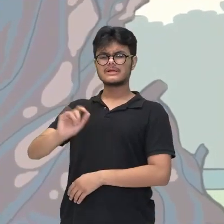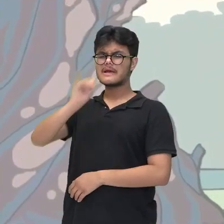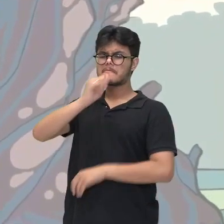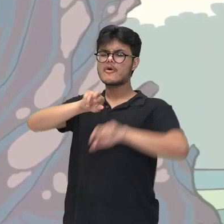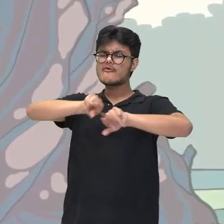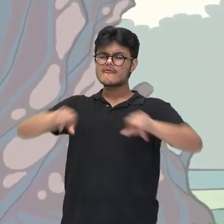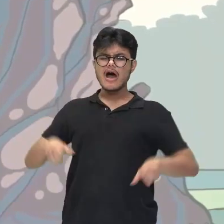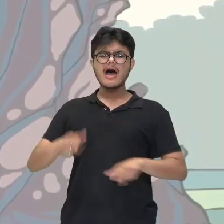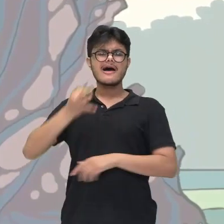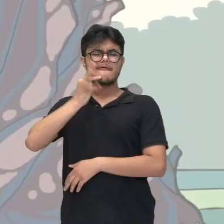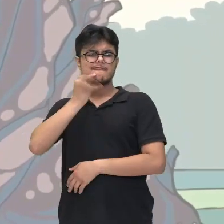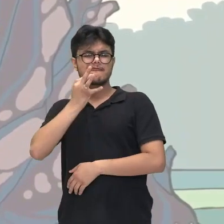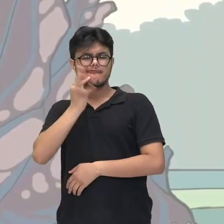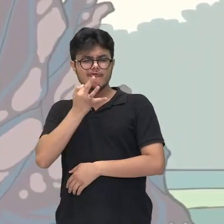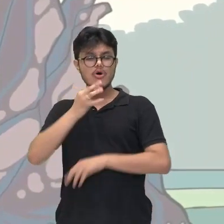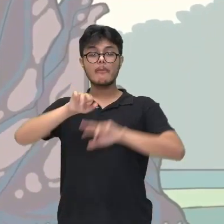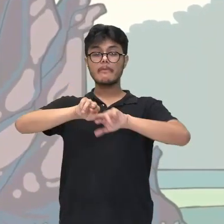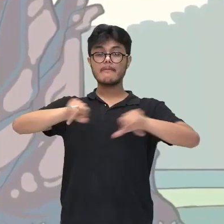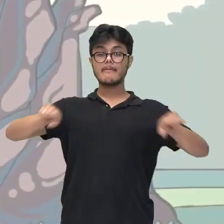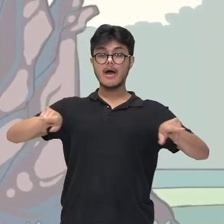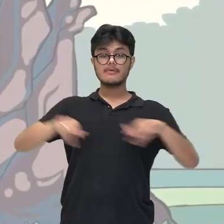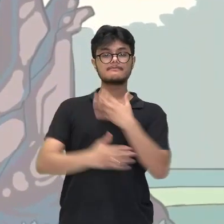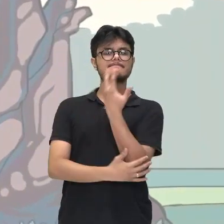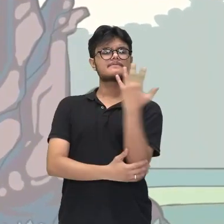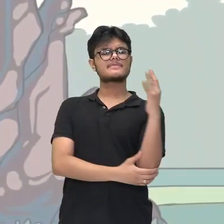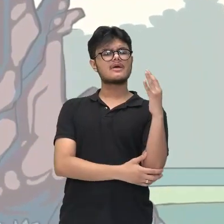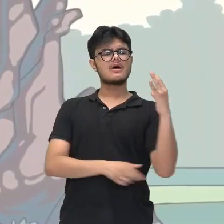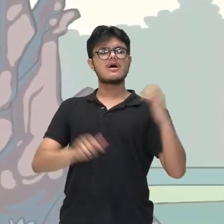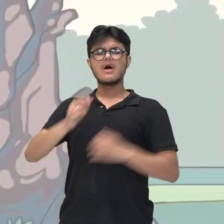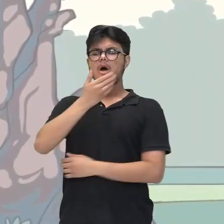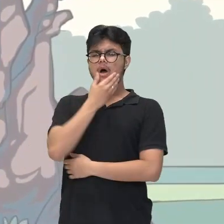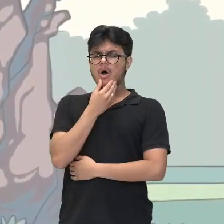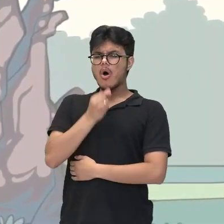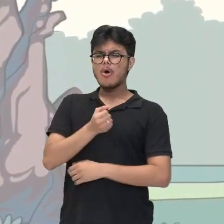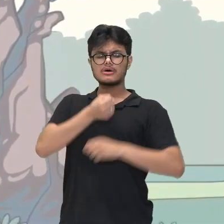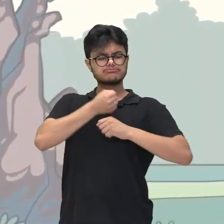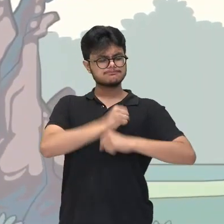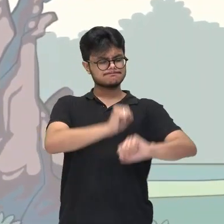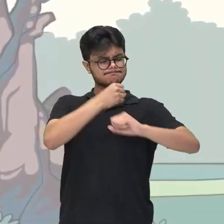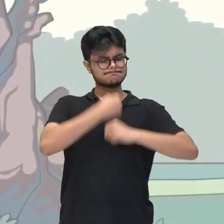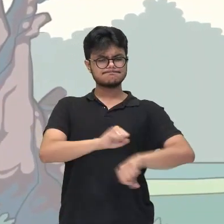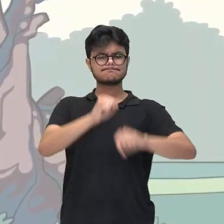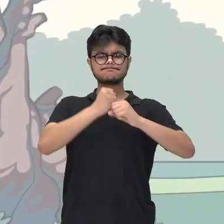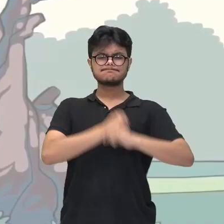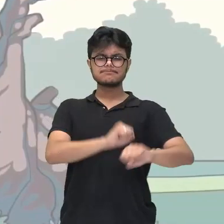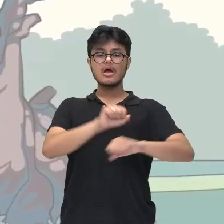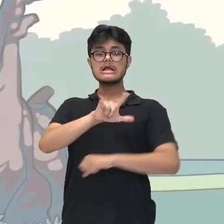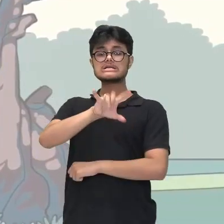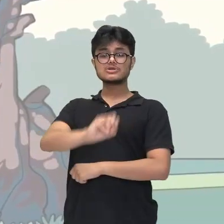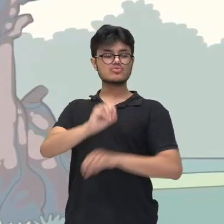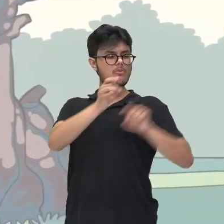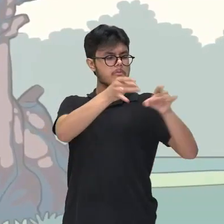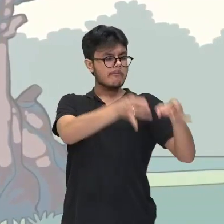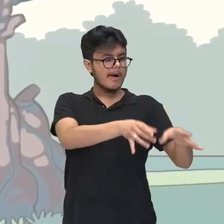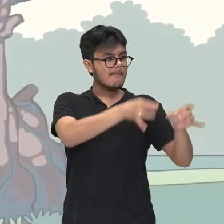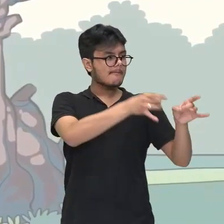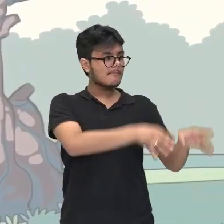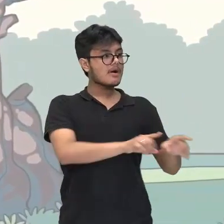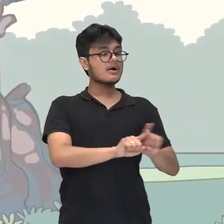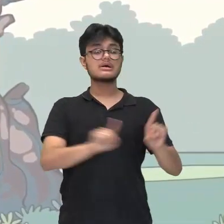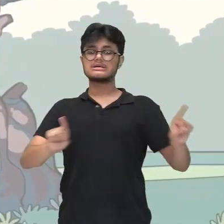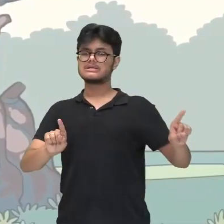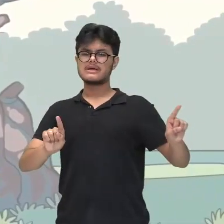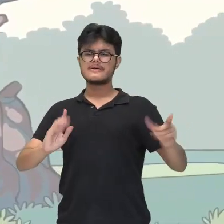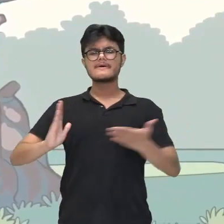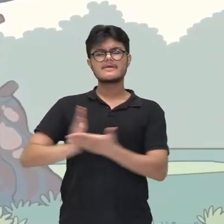de cachos de banana por madurar. Seu sátiro joga o lixo limpo, reacendendo a seiva, invocando polpas